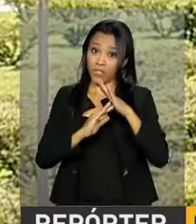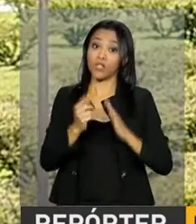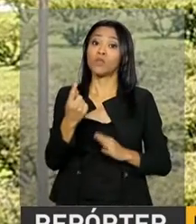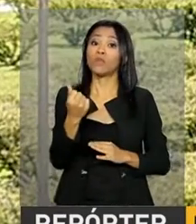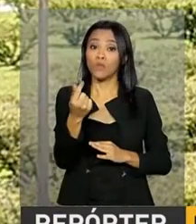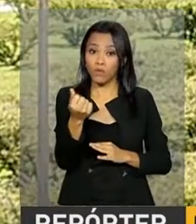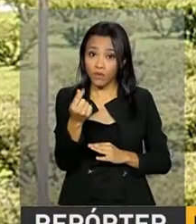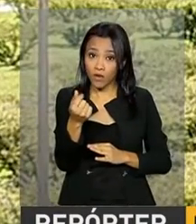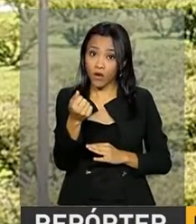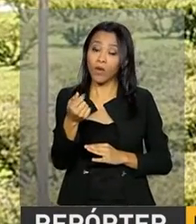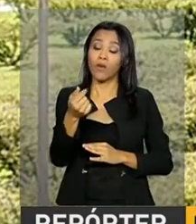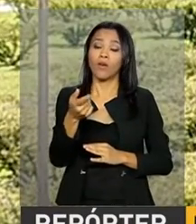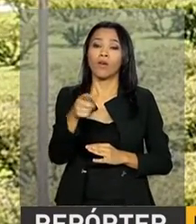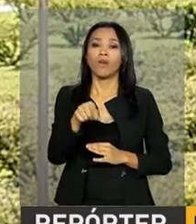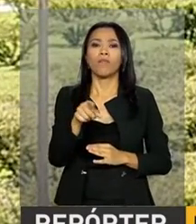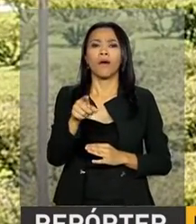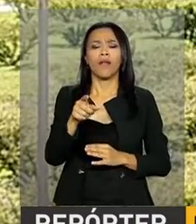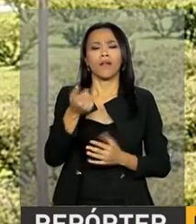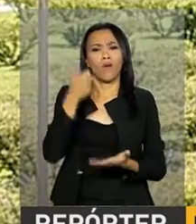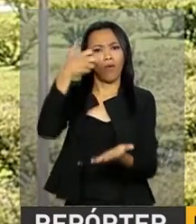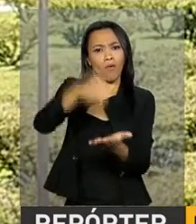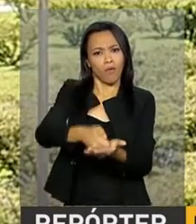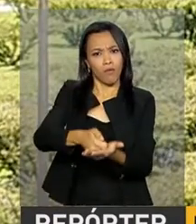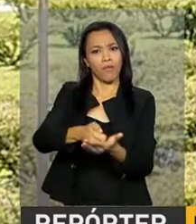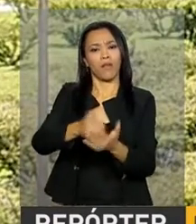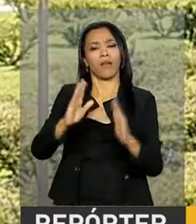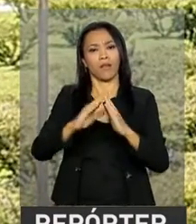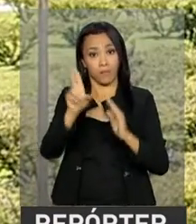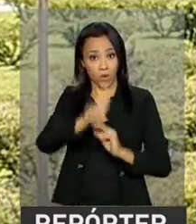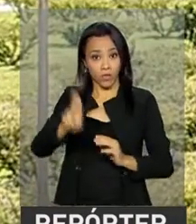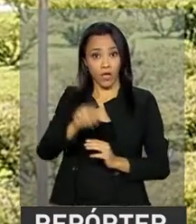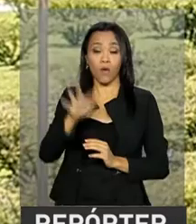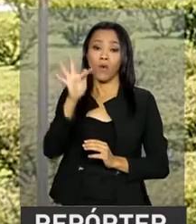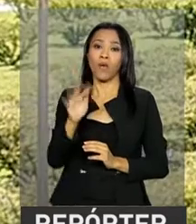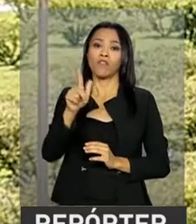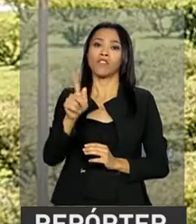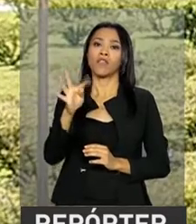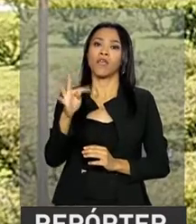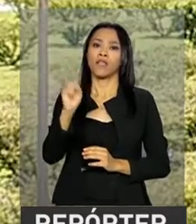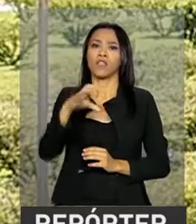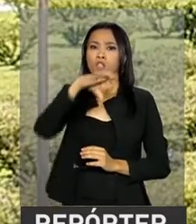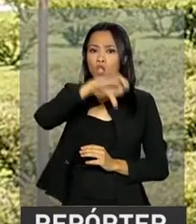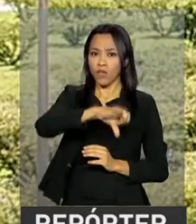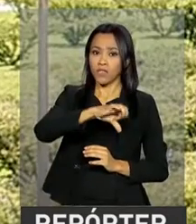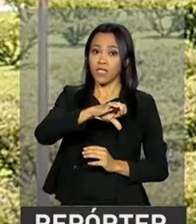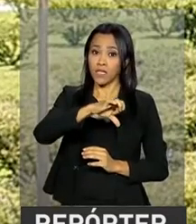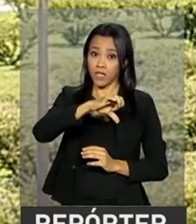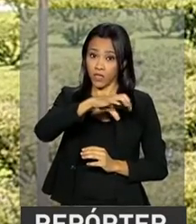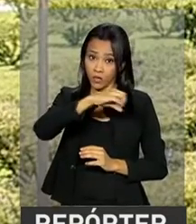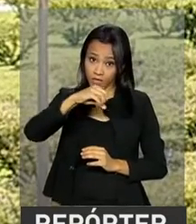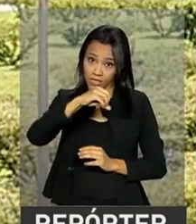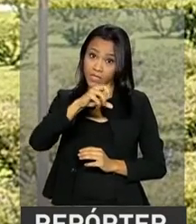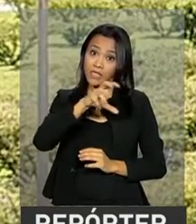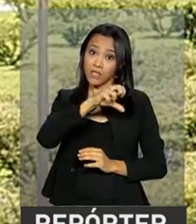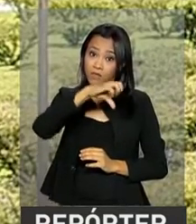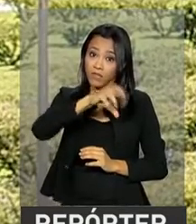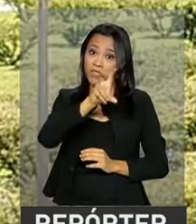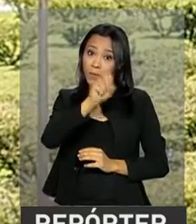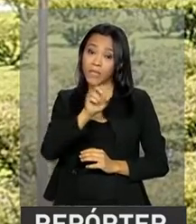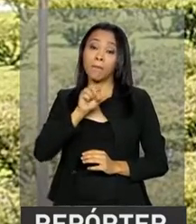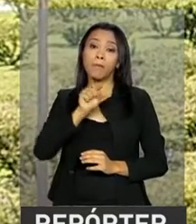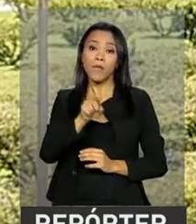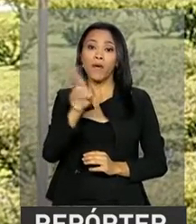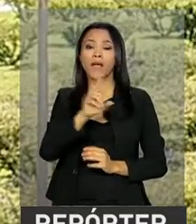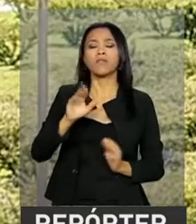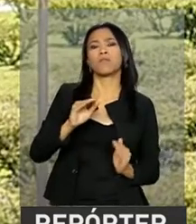do valor do imóvel para a utilização do FGTS passou de 950 mil reais para 1 milhão